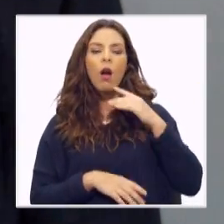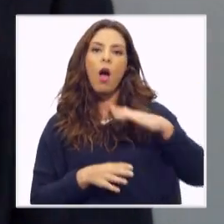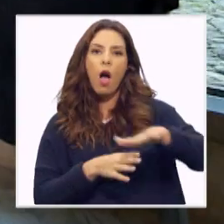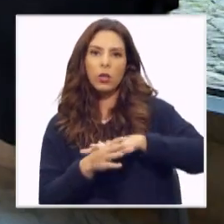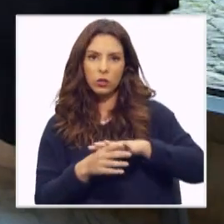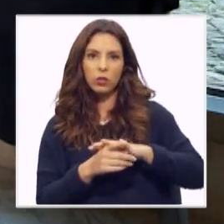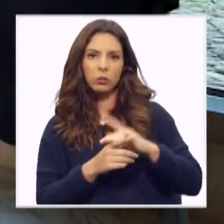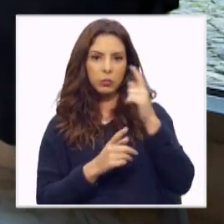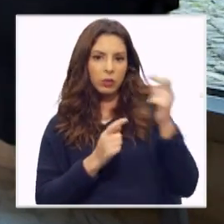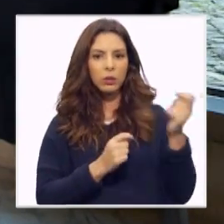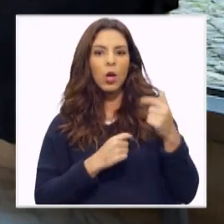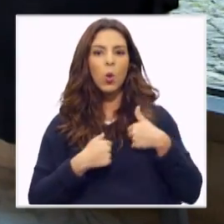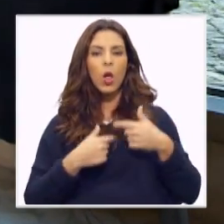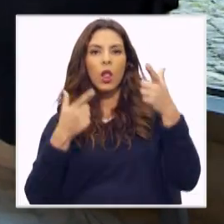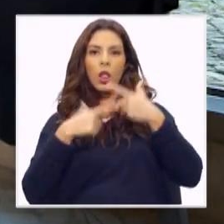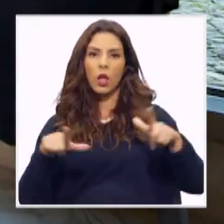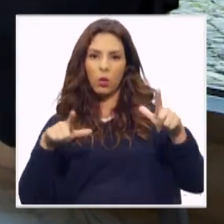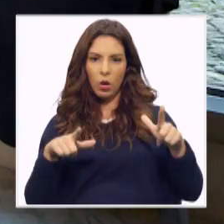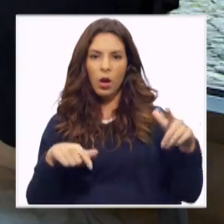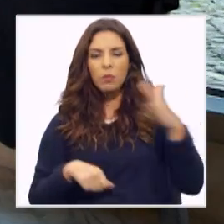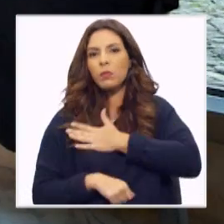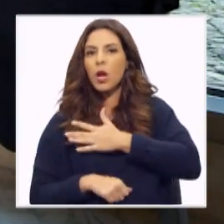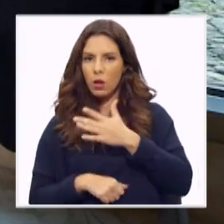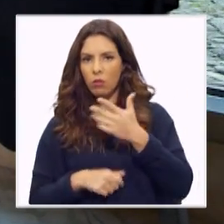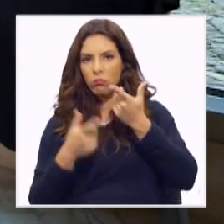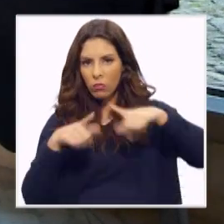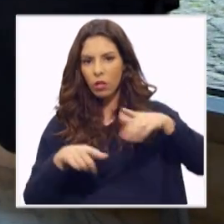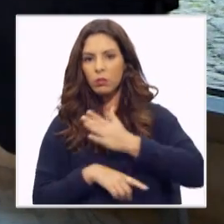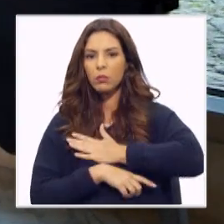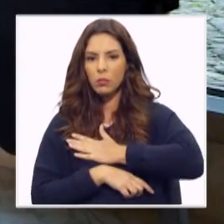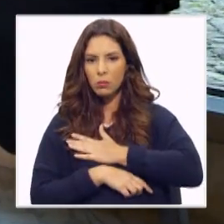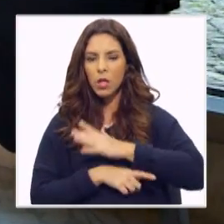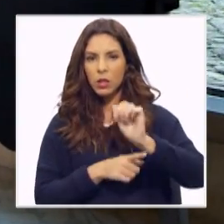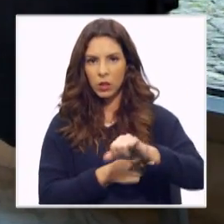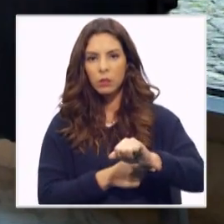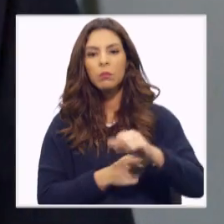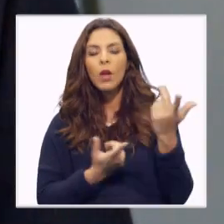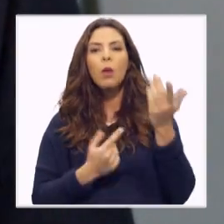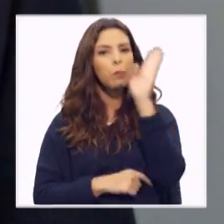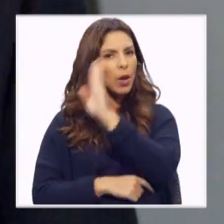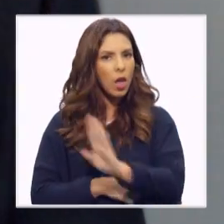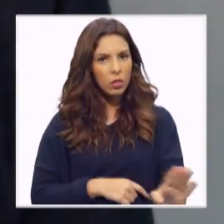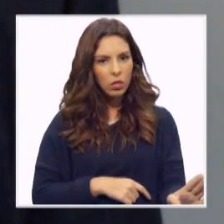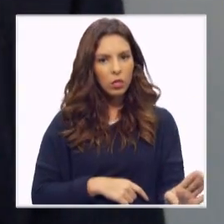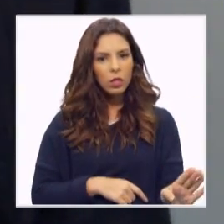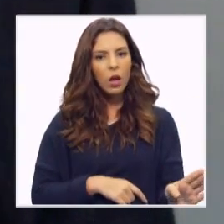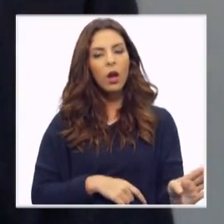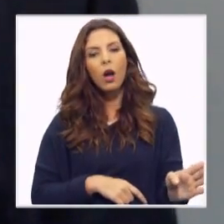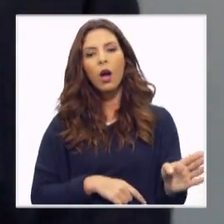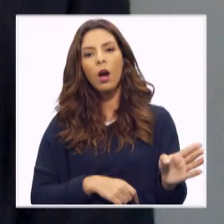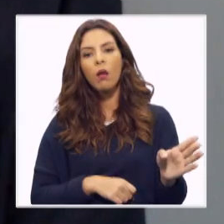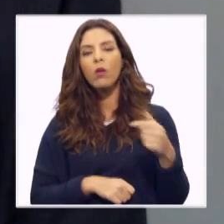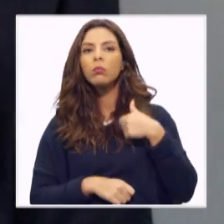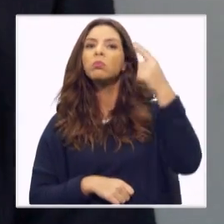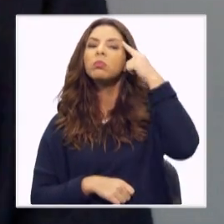Carnegie Mellon e ele em UPenn. Portanto, língua e linguagem era algo que já nos apaixonava há bastante tempo. Na prática,